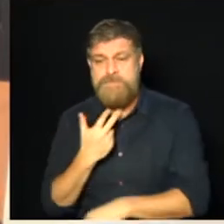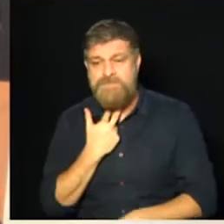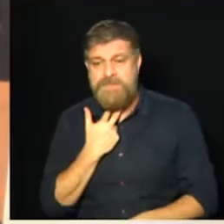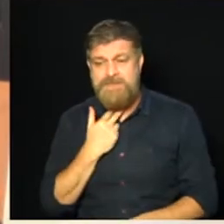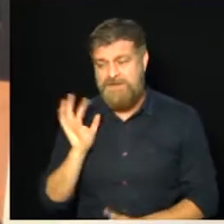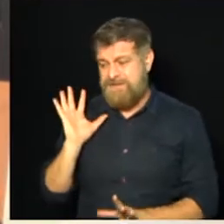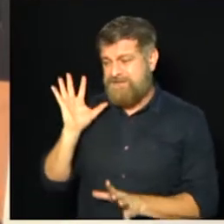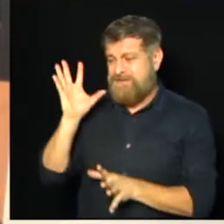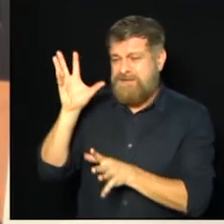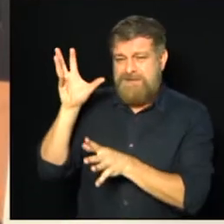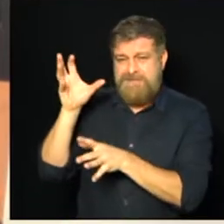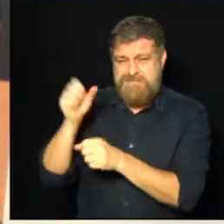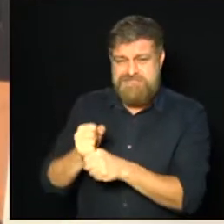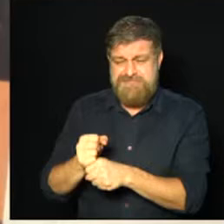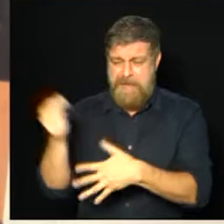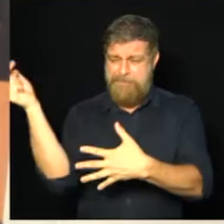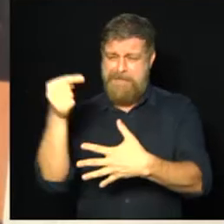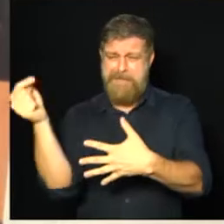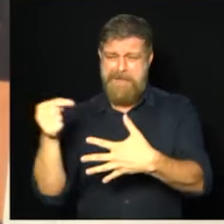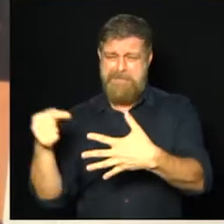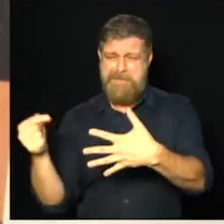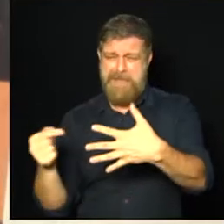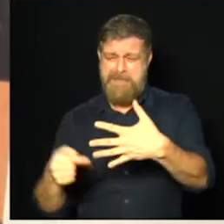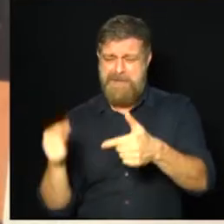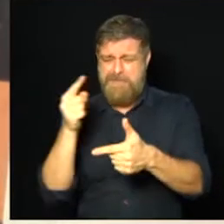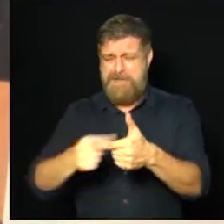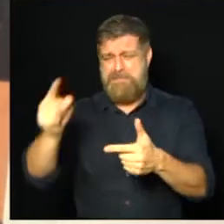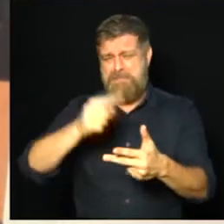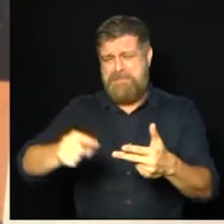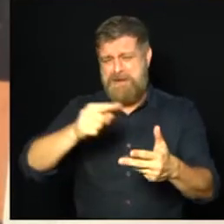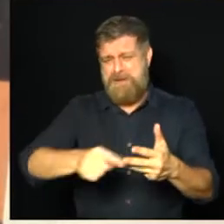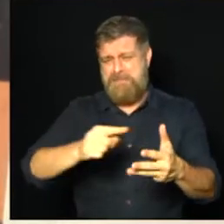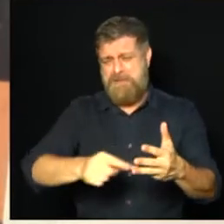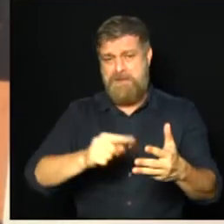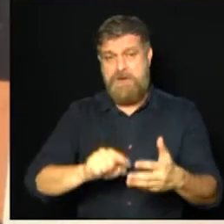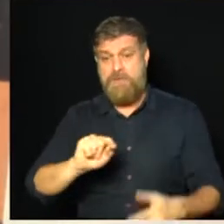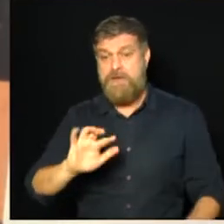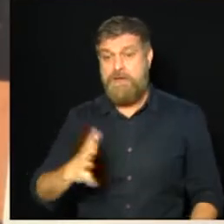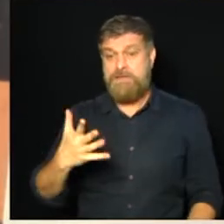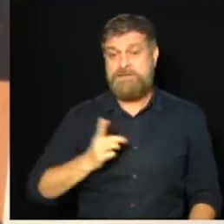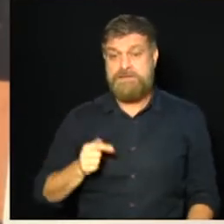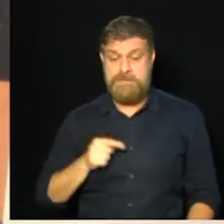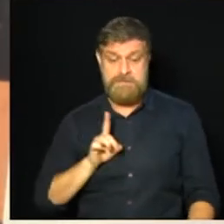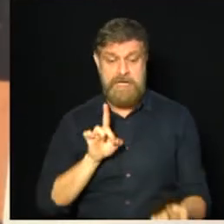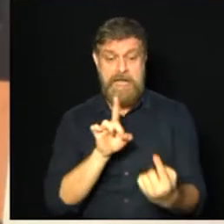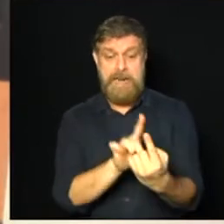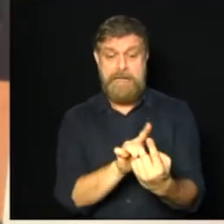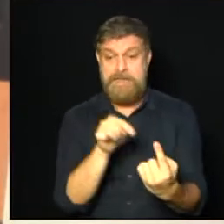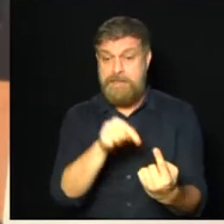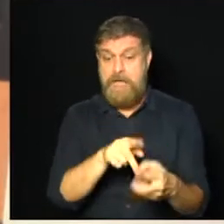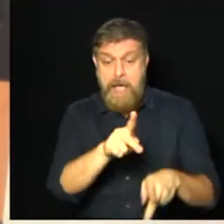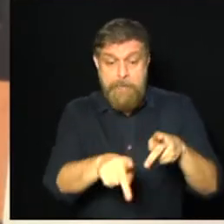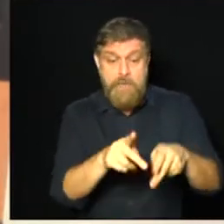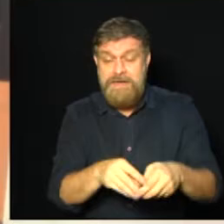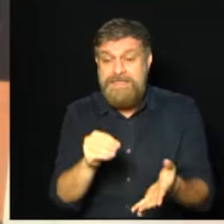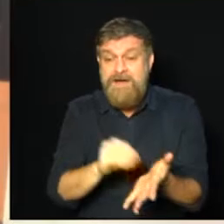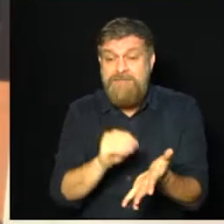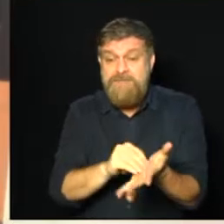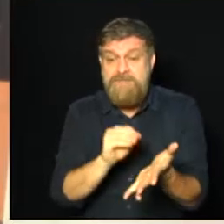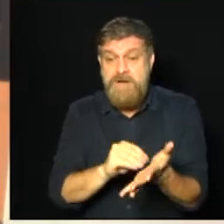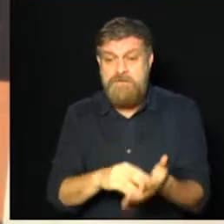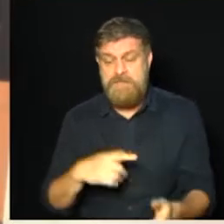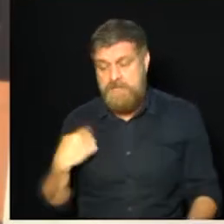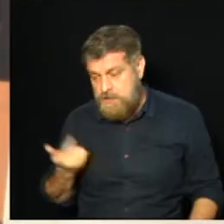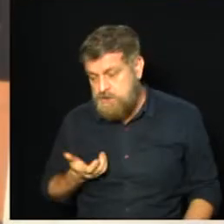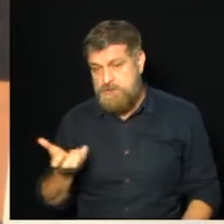foi gerando essa bola de neve que gerou numa situação de elevado risco de desassistência para a população. A gente tentou